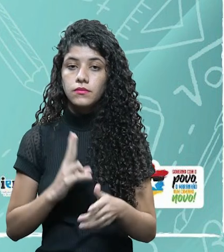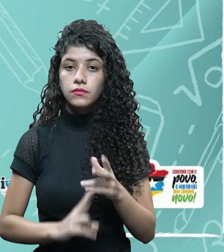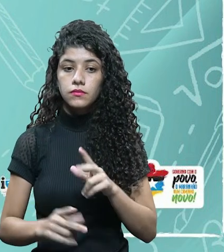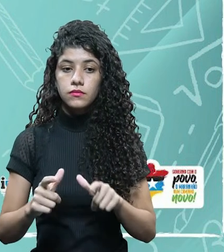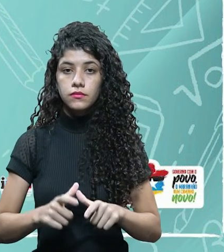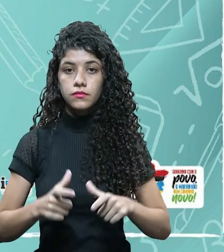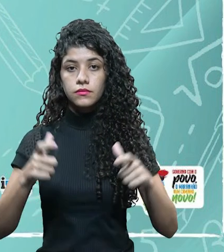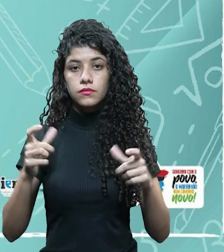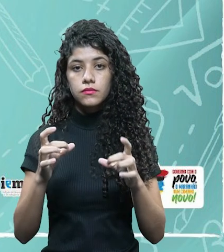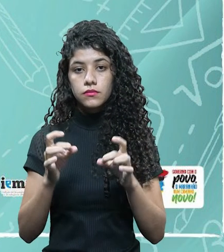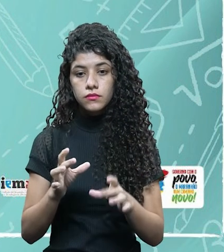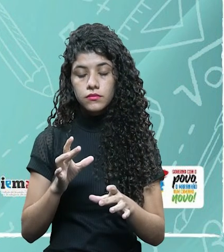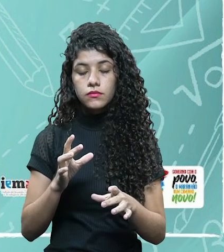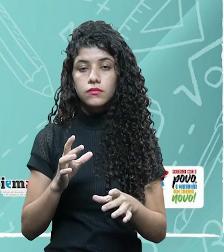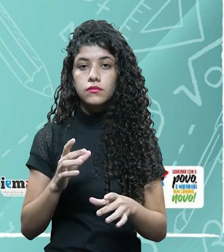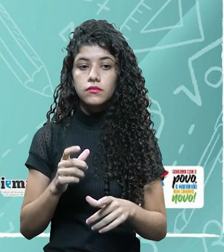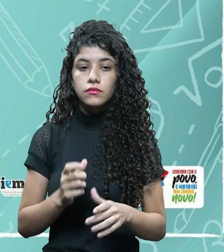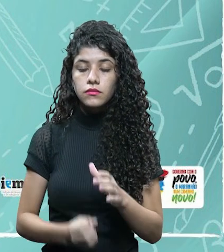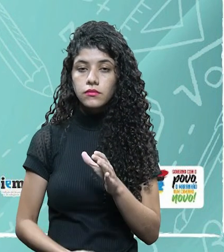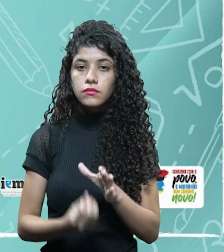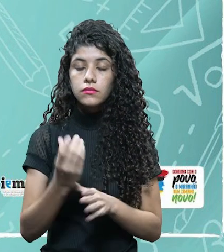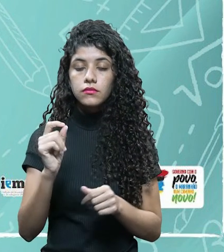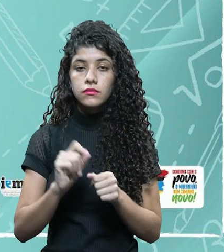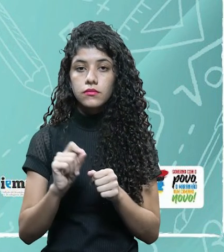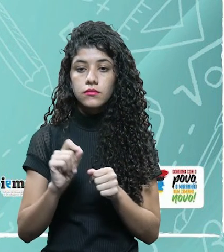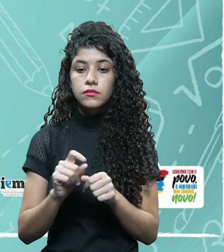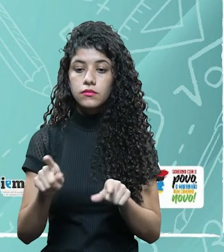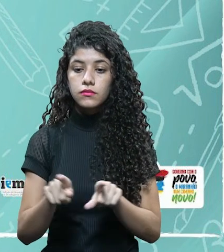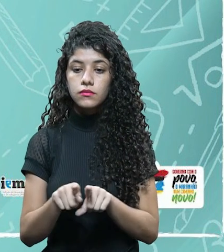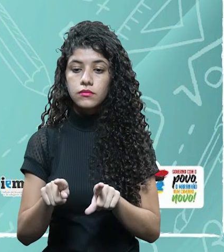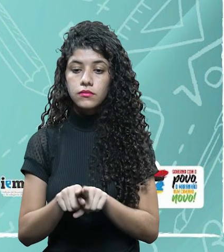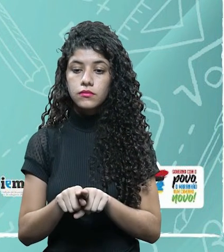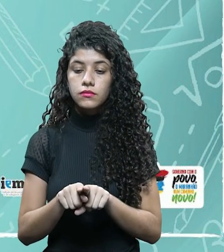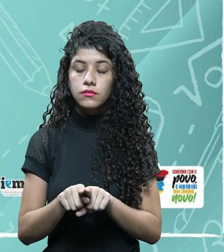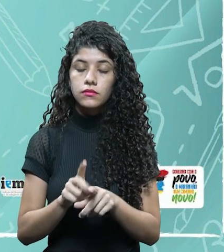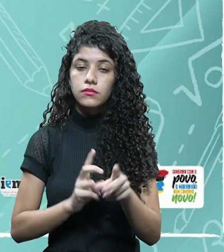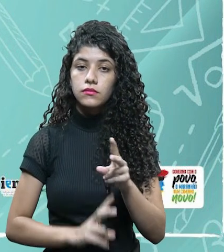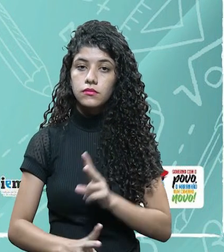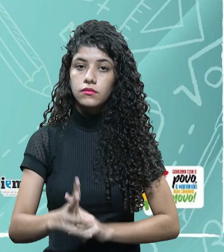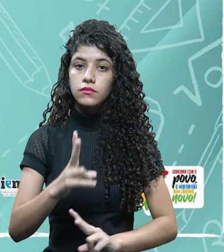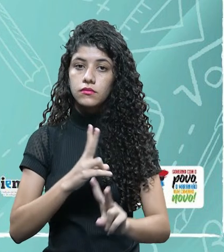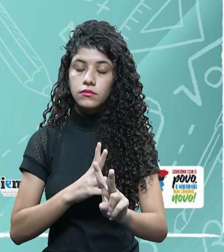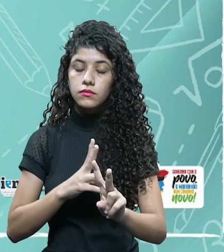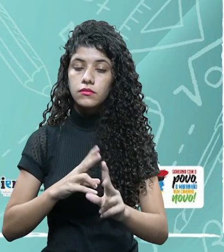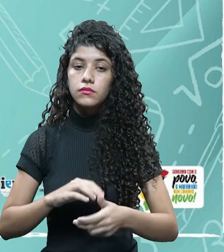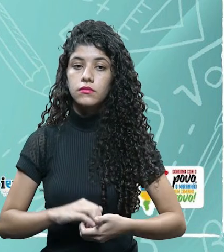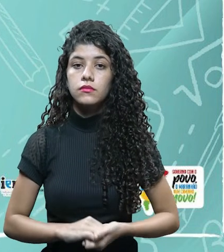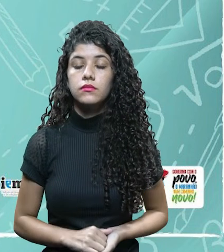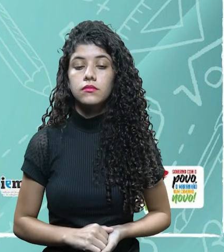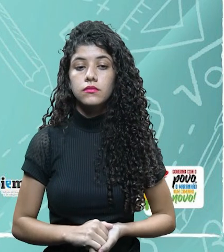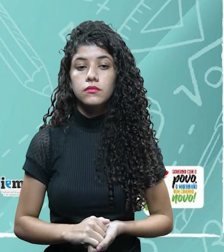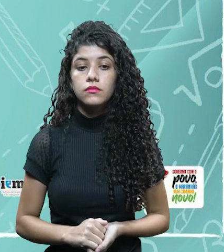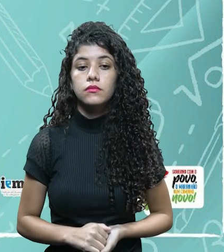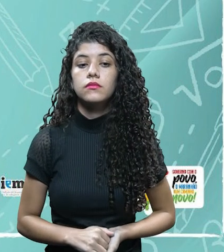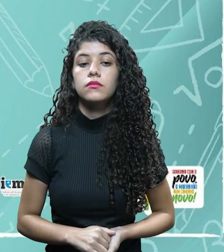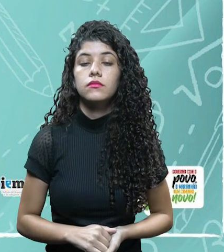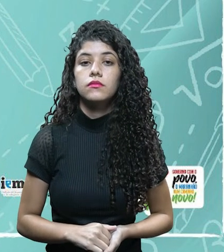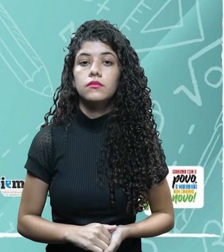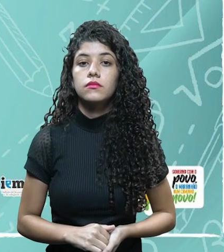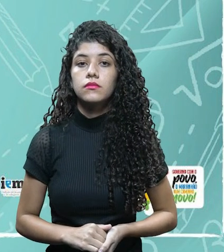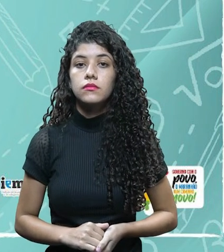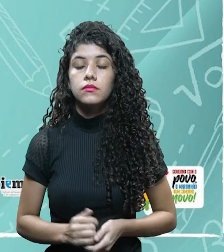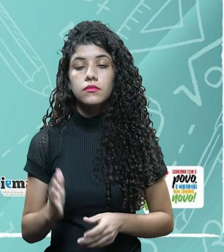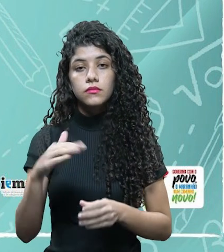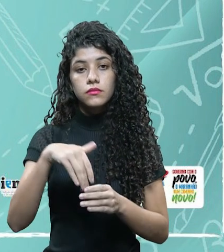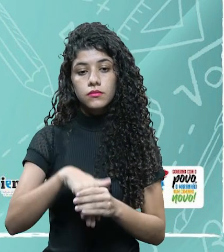alteram proporcionalmente ao volume de produção e venda e os custos que se sustentam constante perante ao volume de produção e